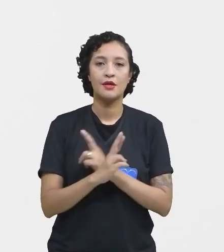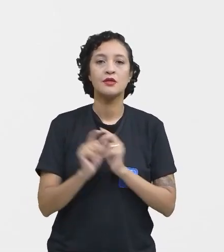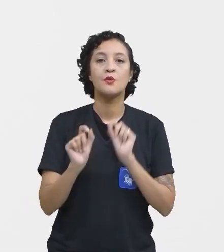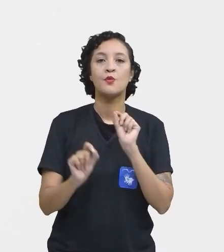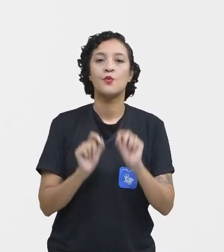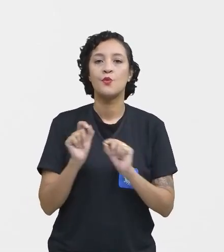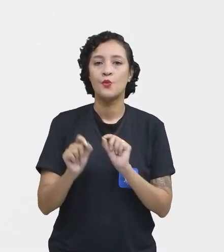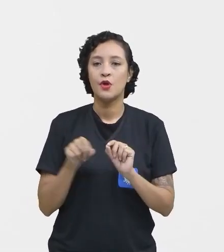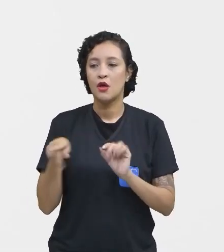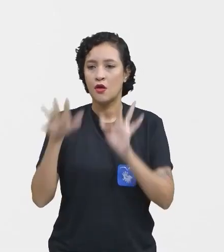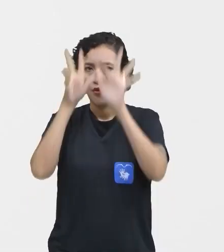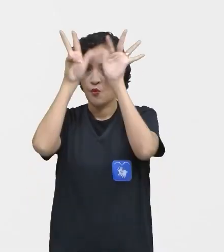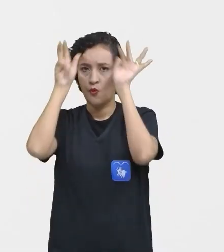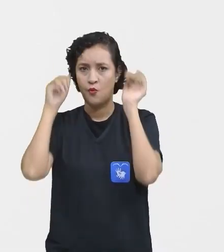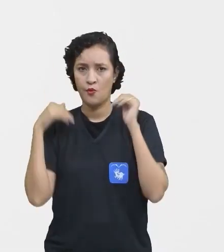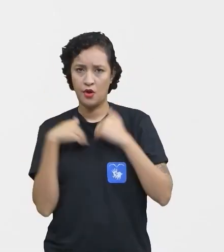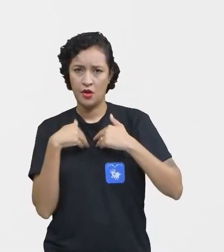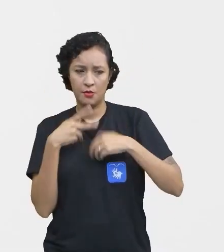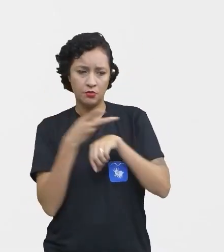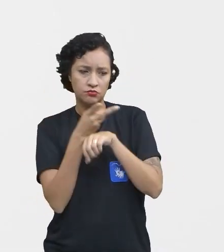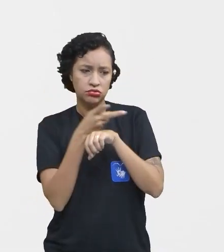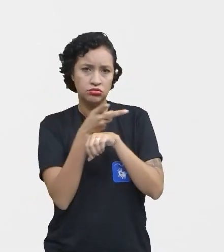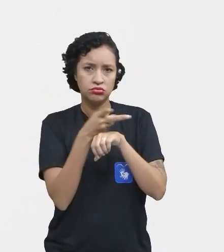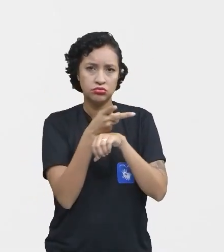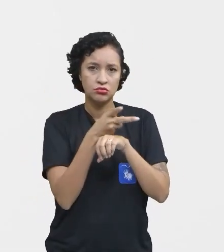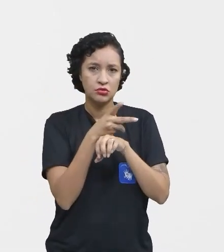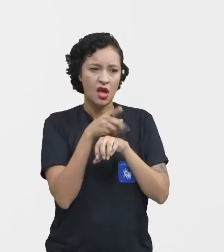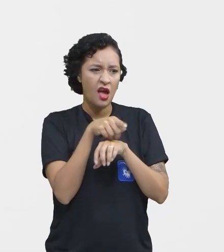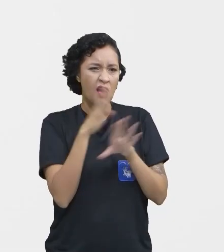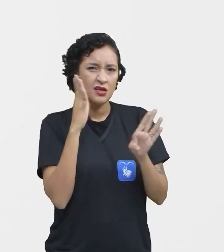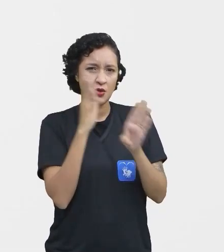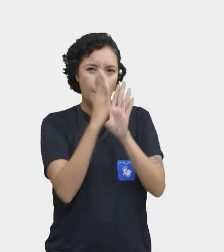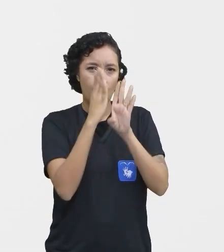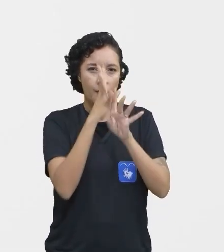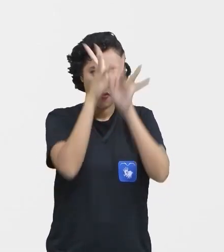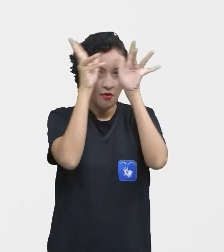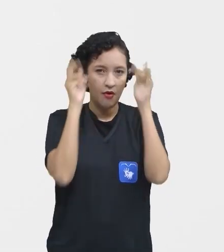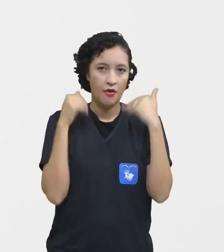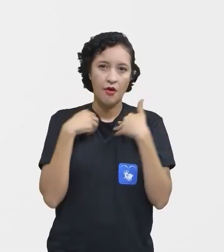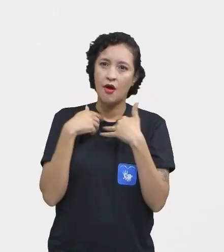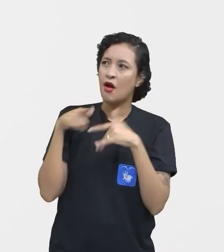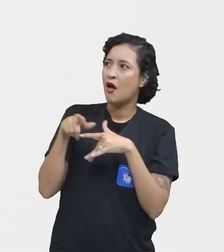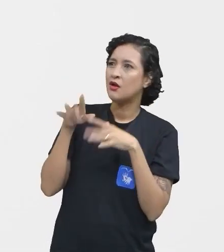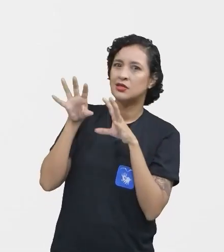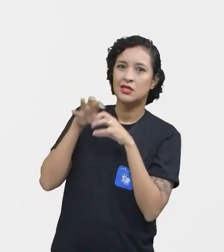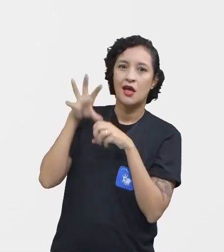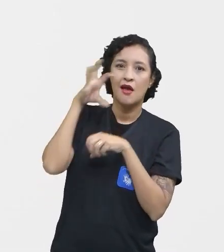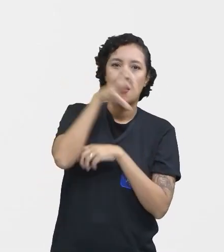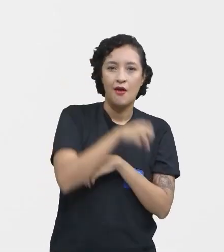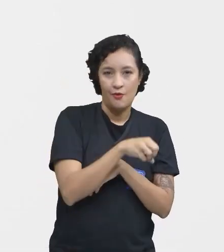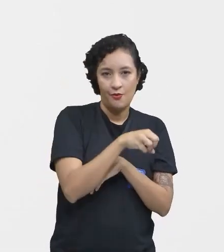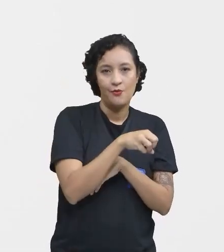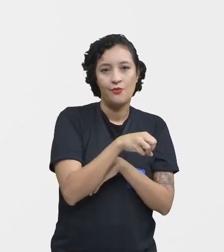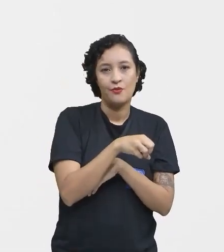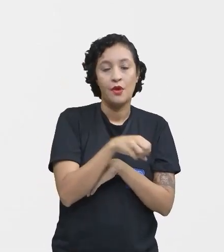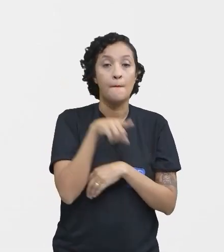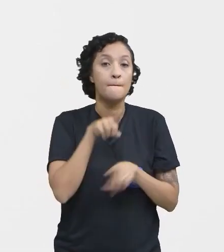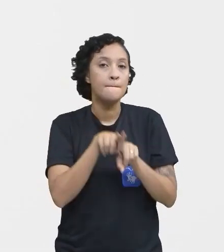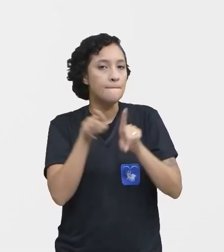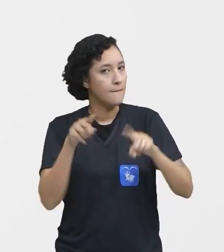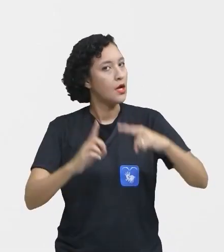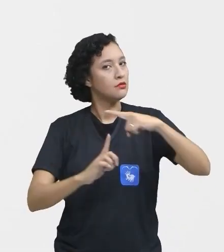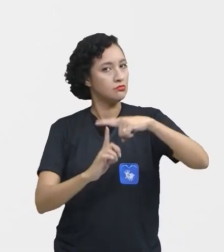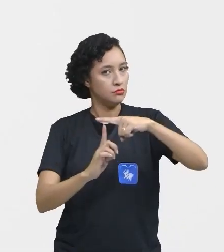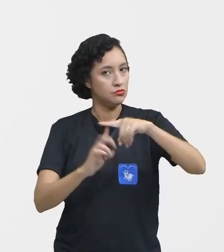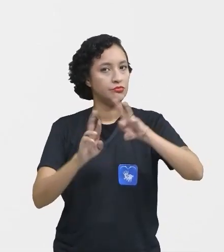animal predador caça, mata e se alimenta de outro animal preso, de uma espécie diferente. Então, eles